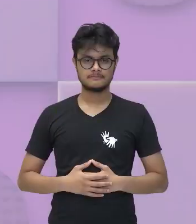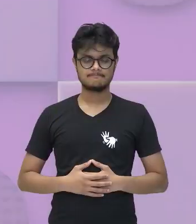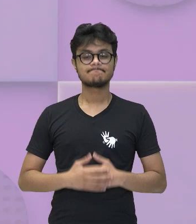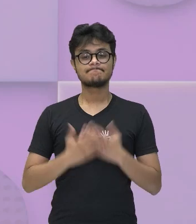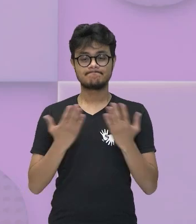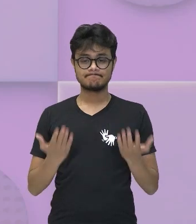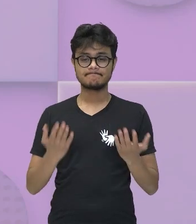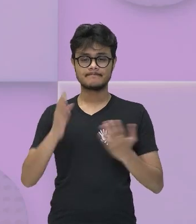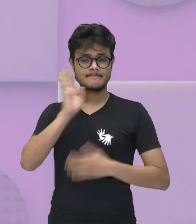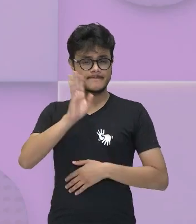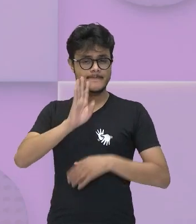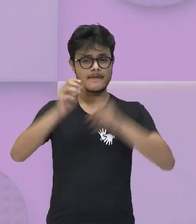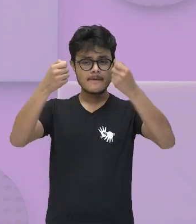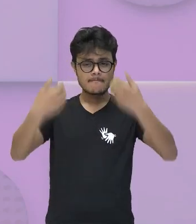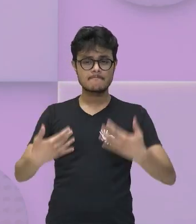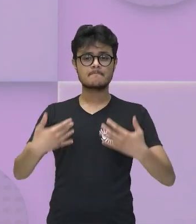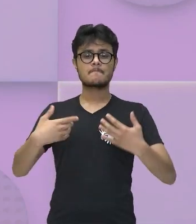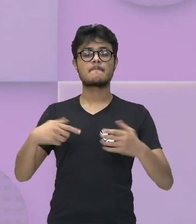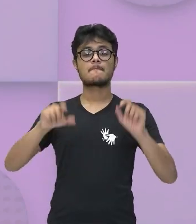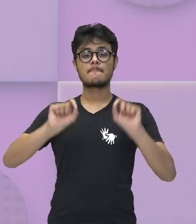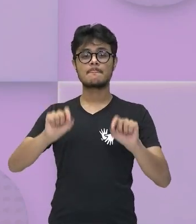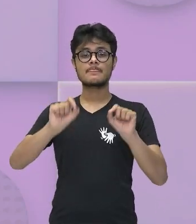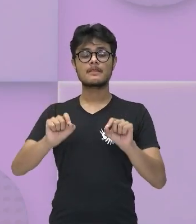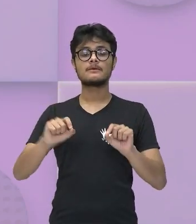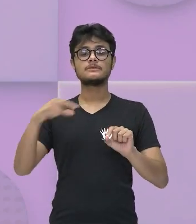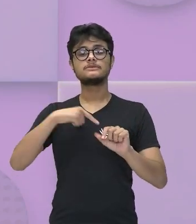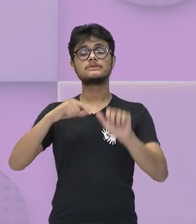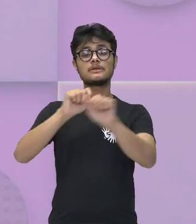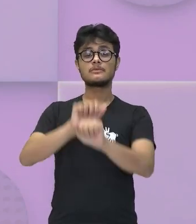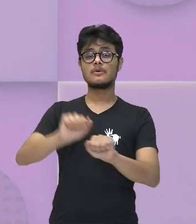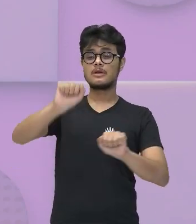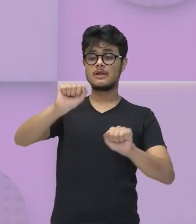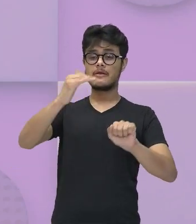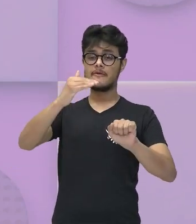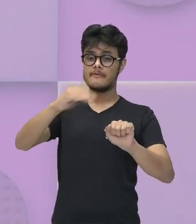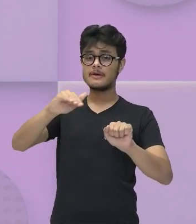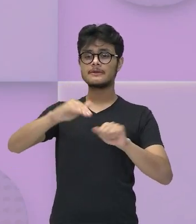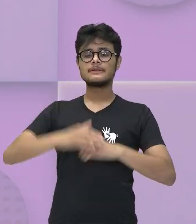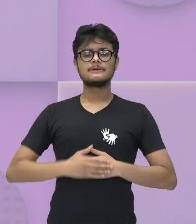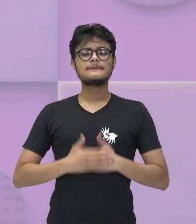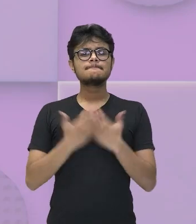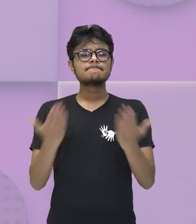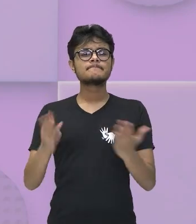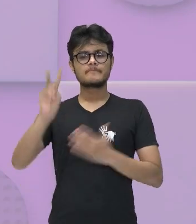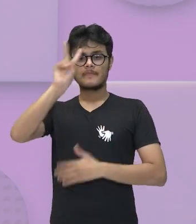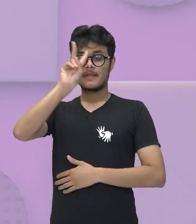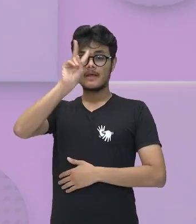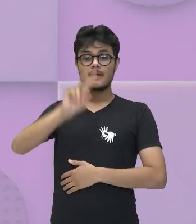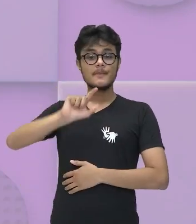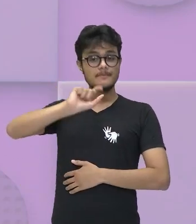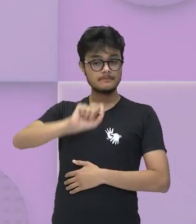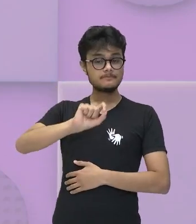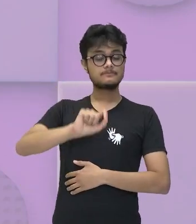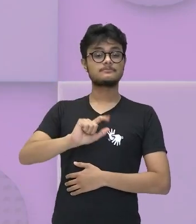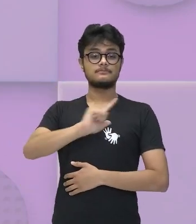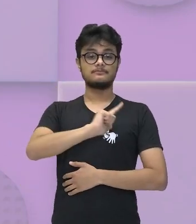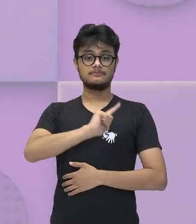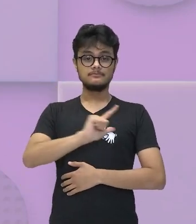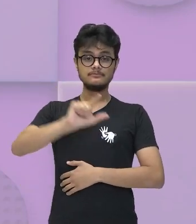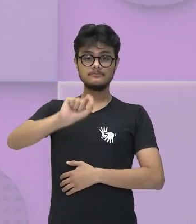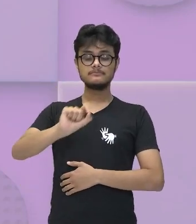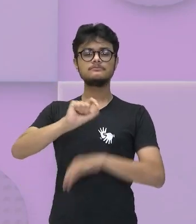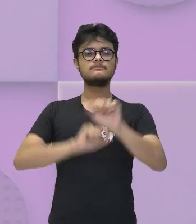Muito bem, vamos falar sobre expoente fracionário, né? Lembra-se lá que quando o expoente é